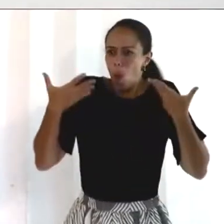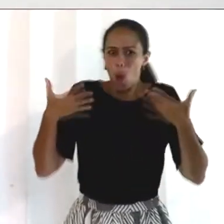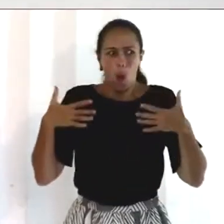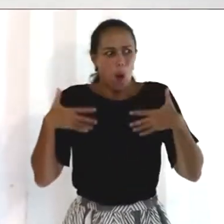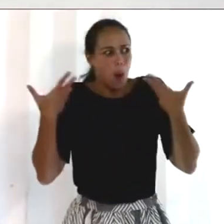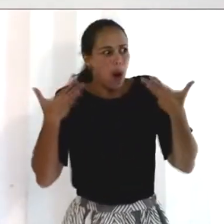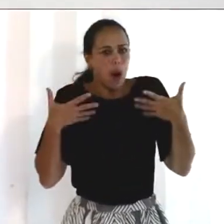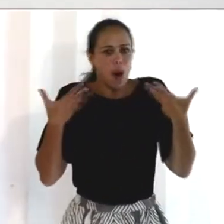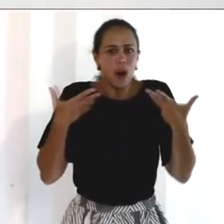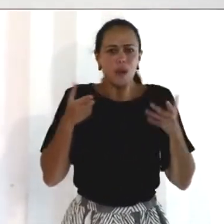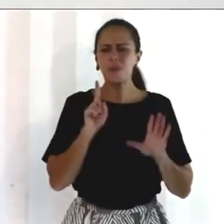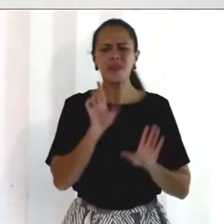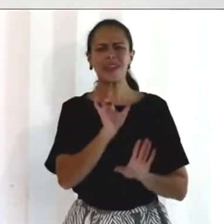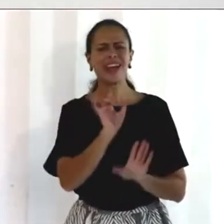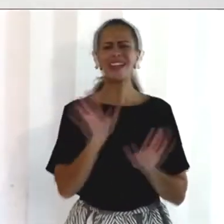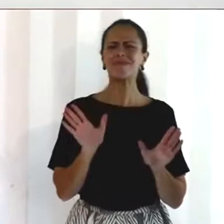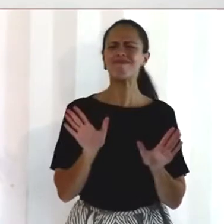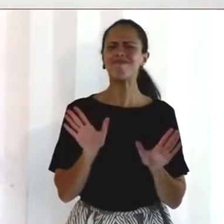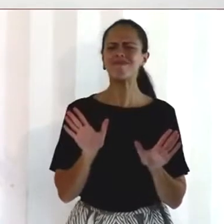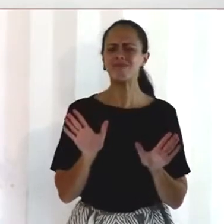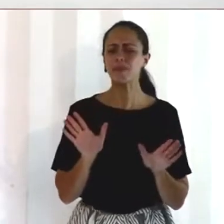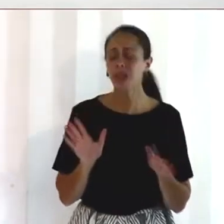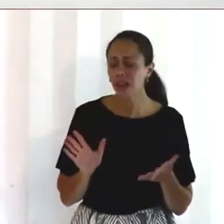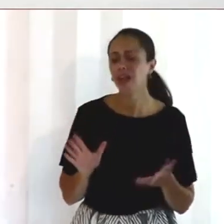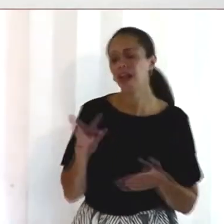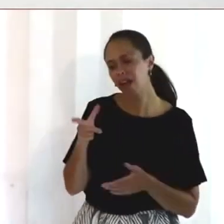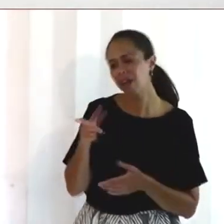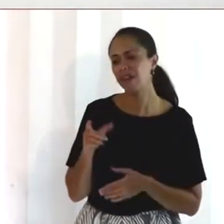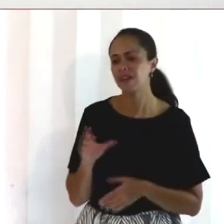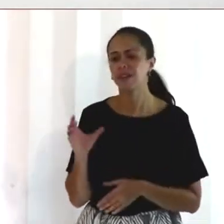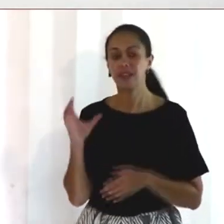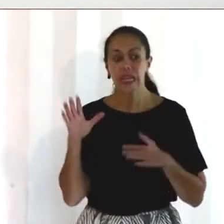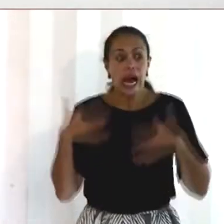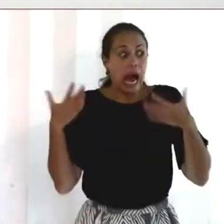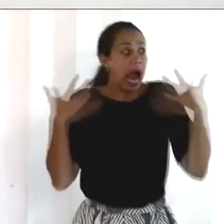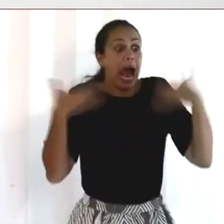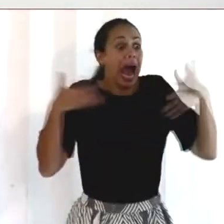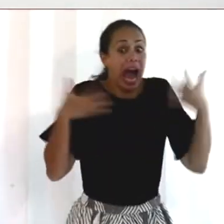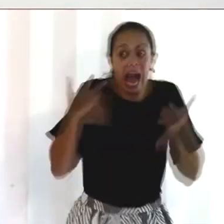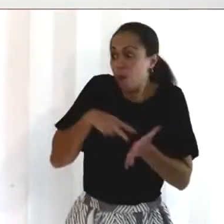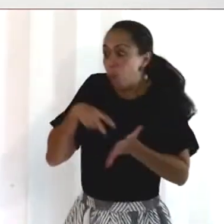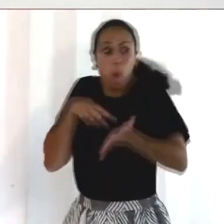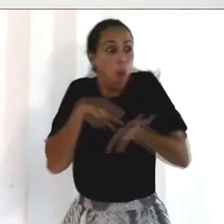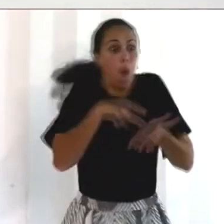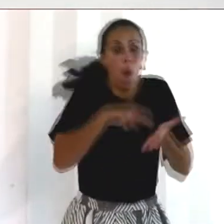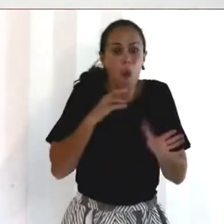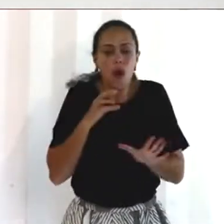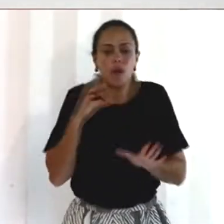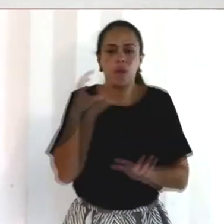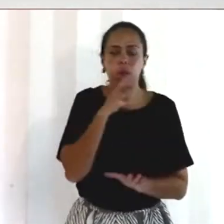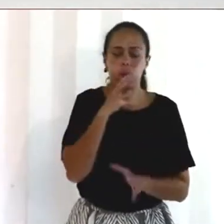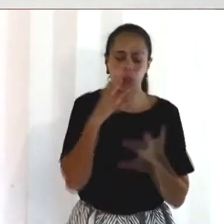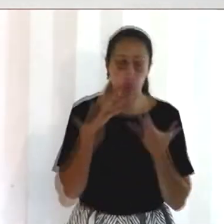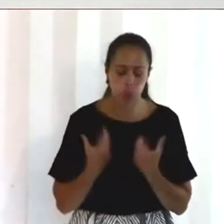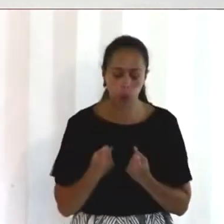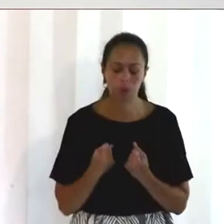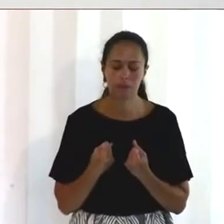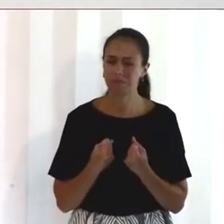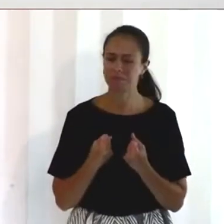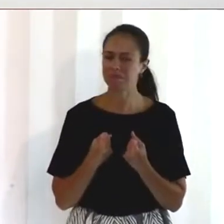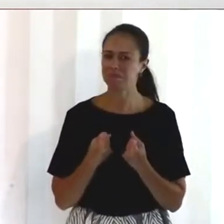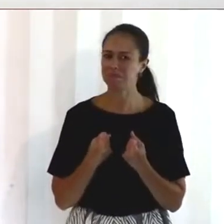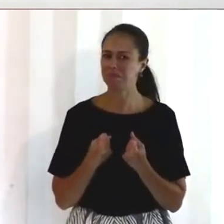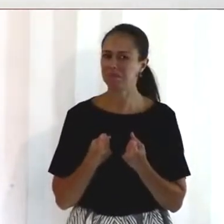não momentaneamente radiante, mas como o sol, ele sempre irradia o